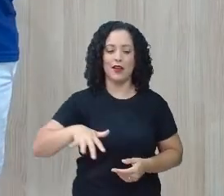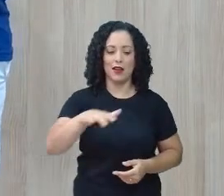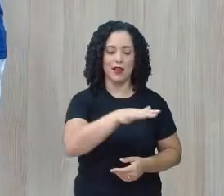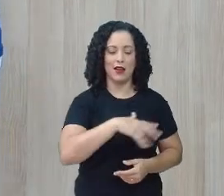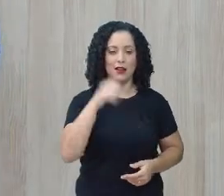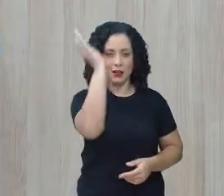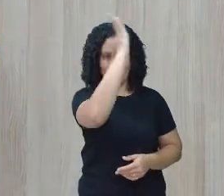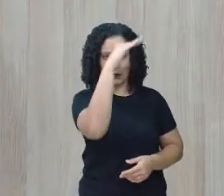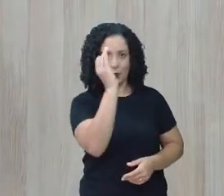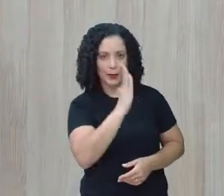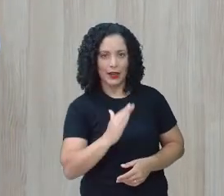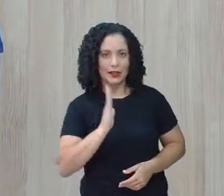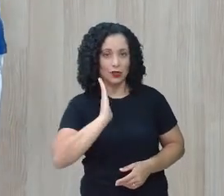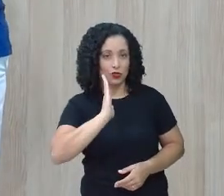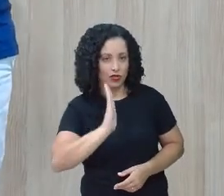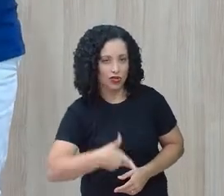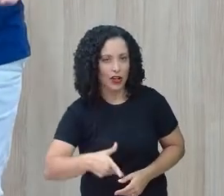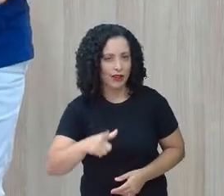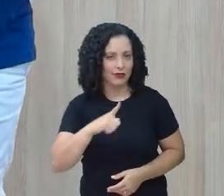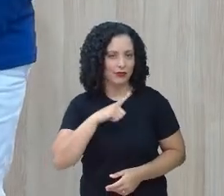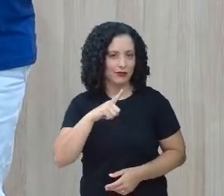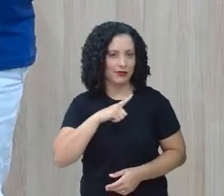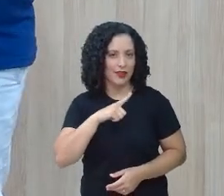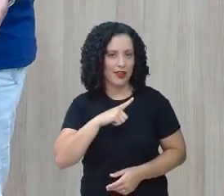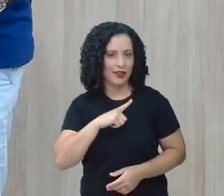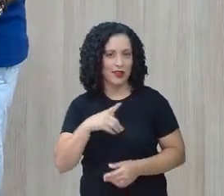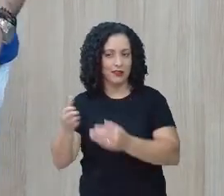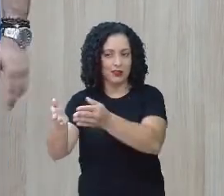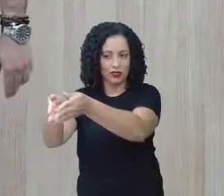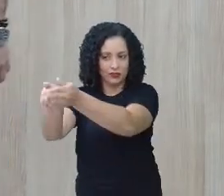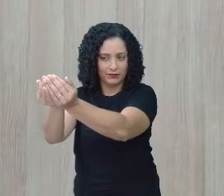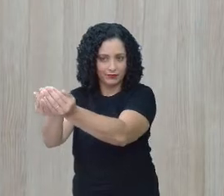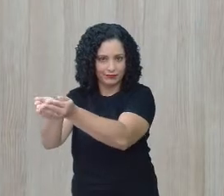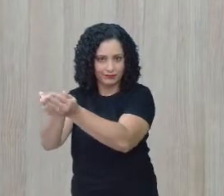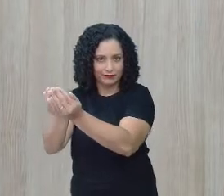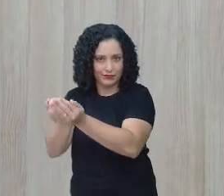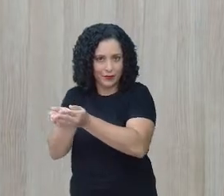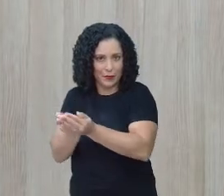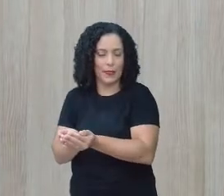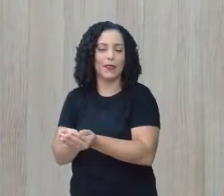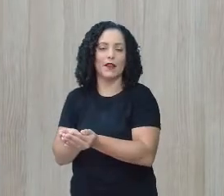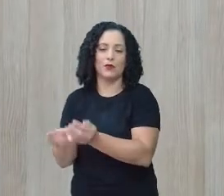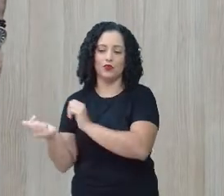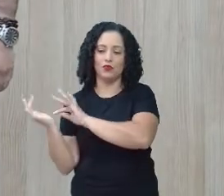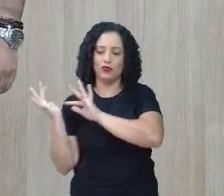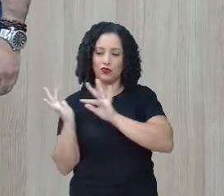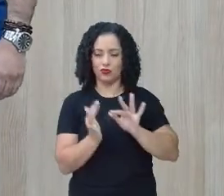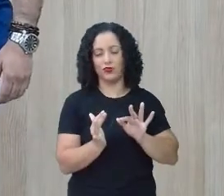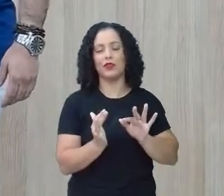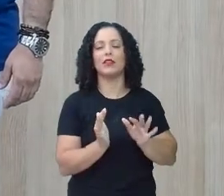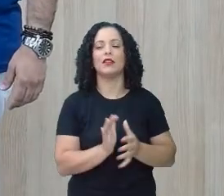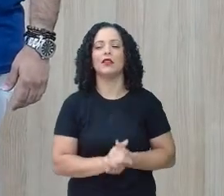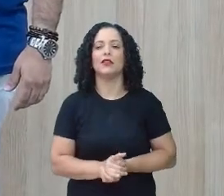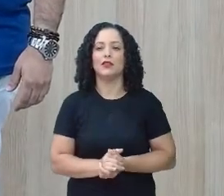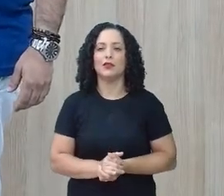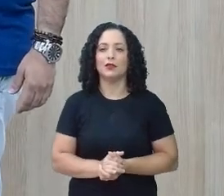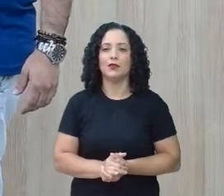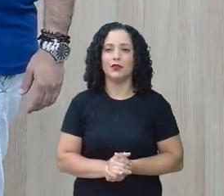Brasil já com essas primeiras embarcações. Ok? Então, dando continuidade,